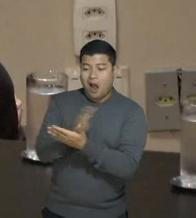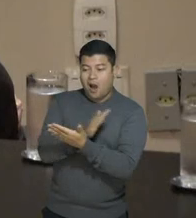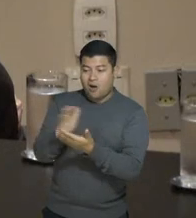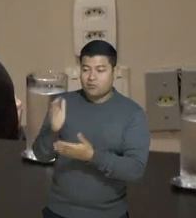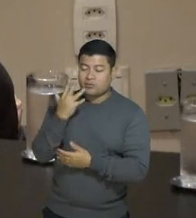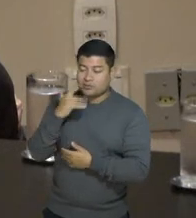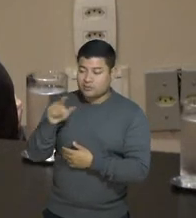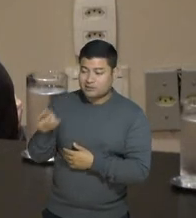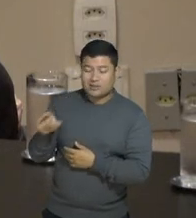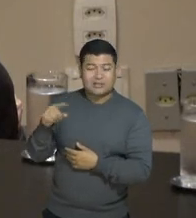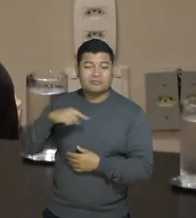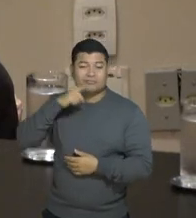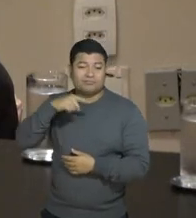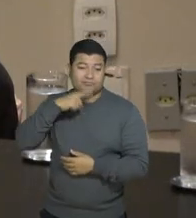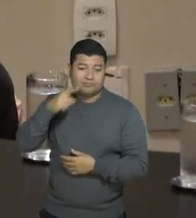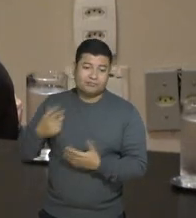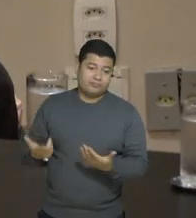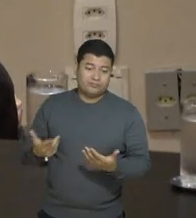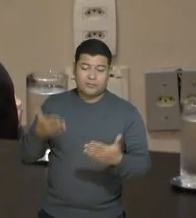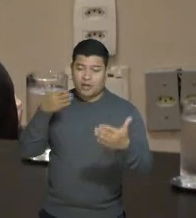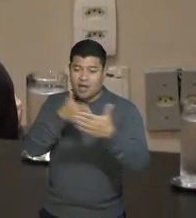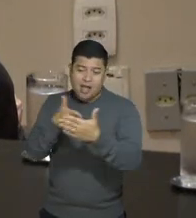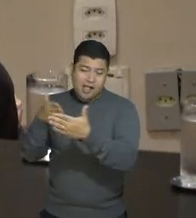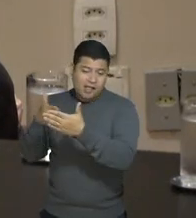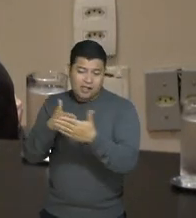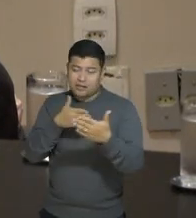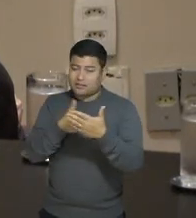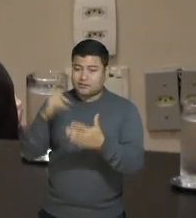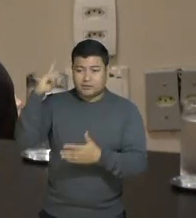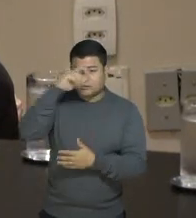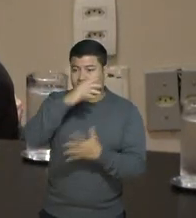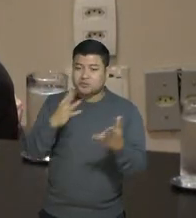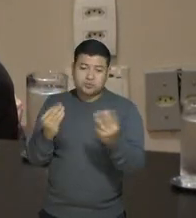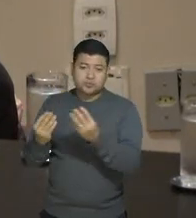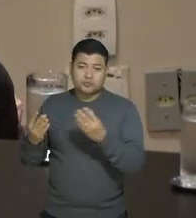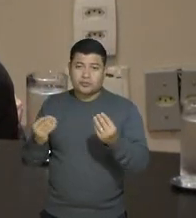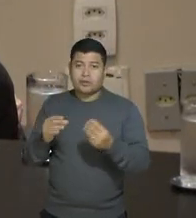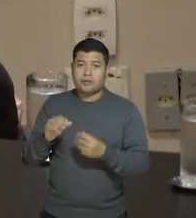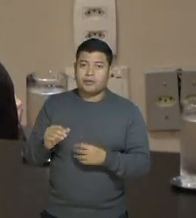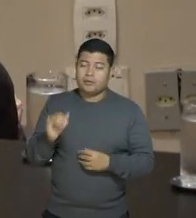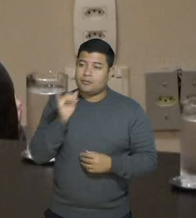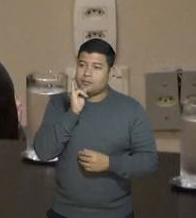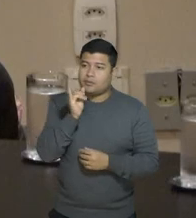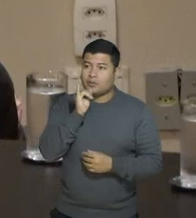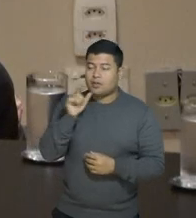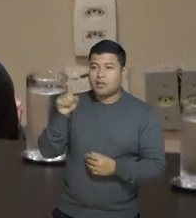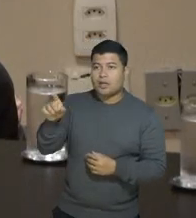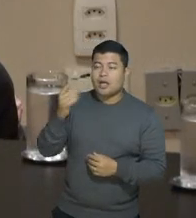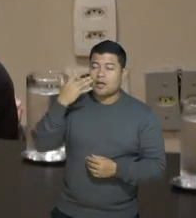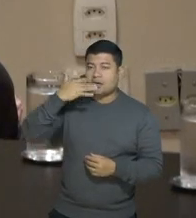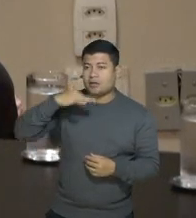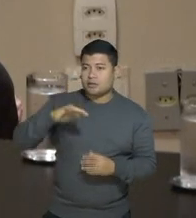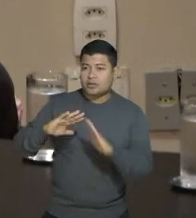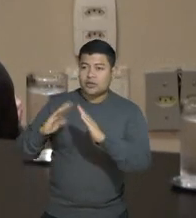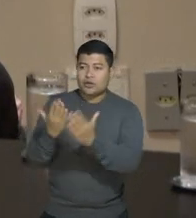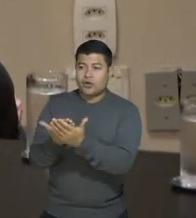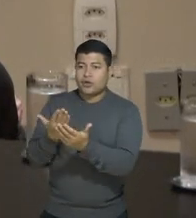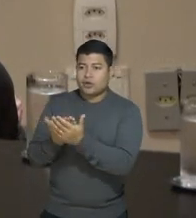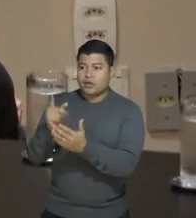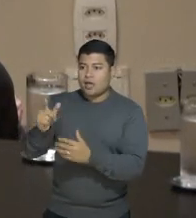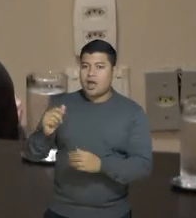essas crianças que a gente tem se concentrado. Ah, mas eu tenho lá na escola uma criança que não para